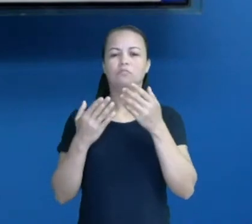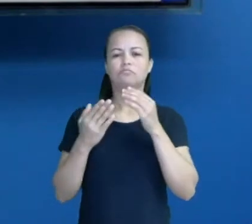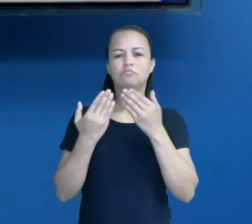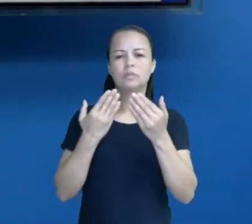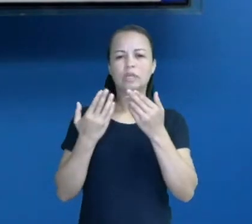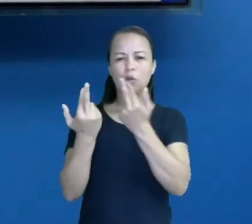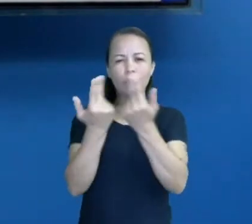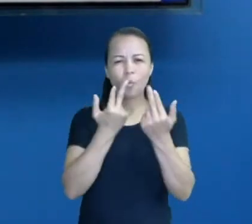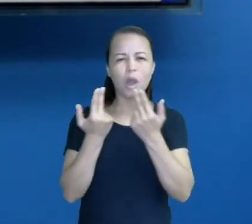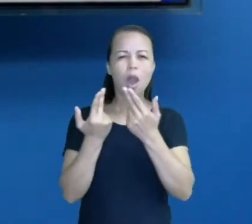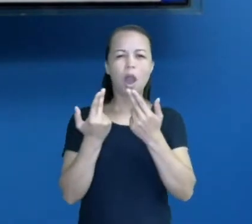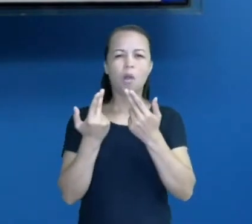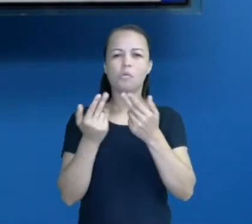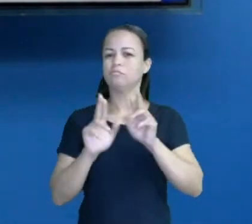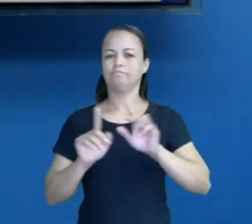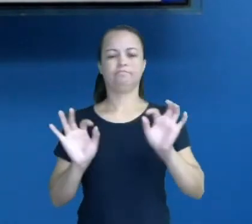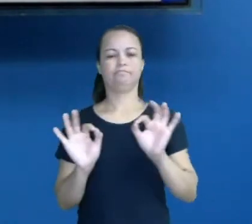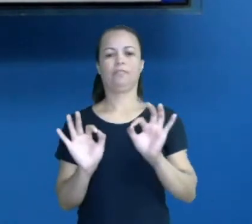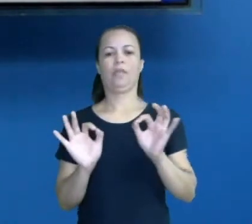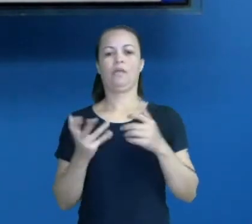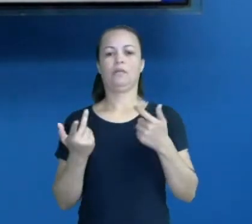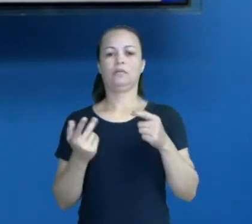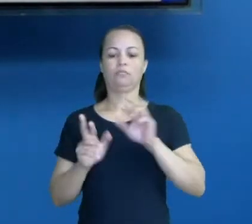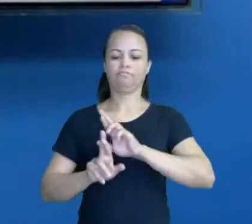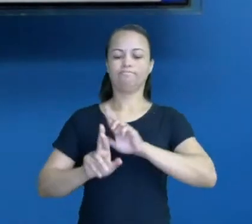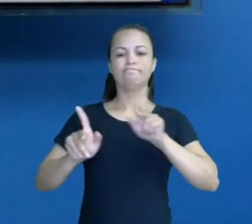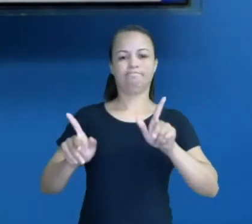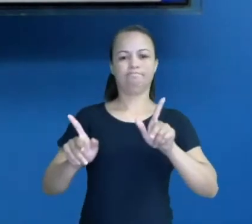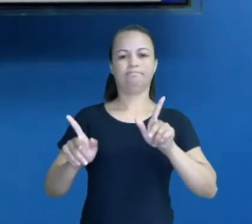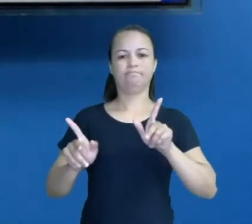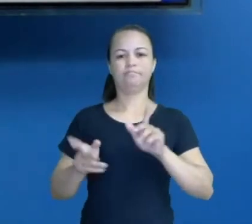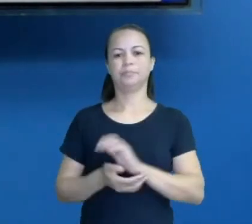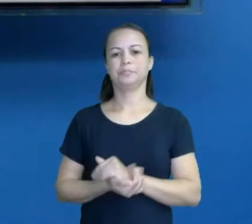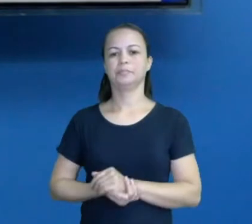elas são diferentes.